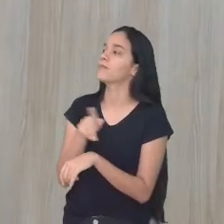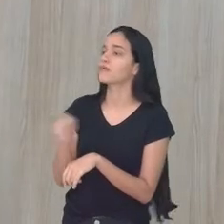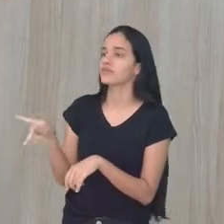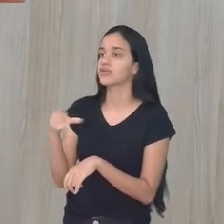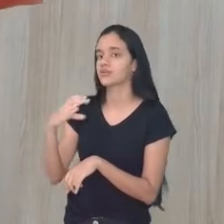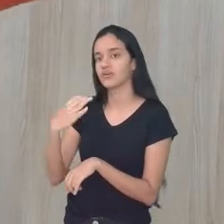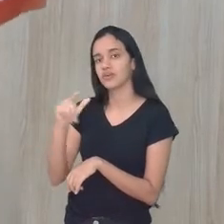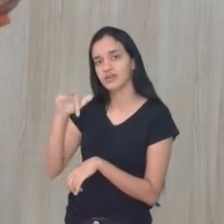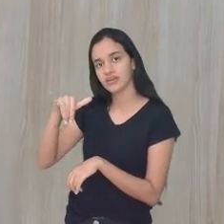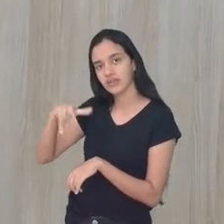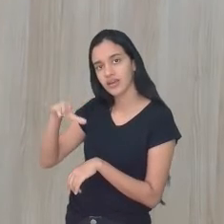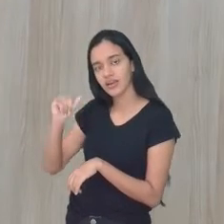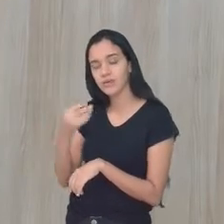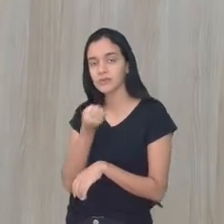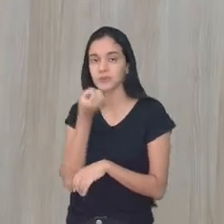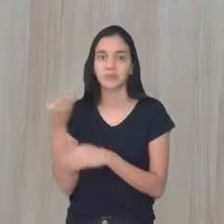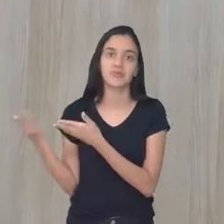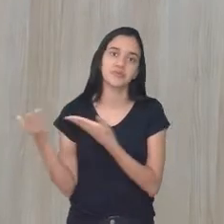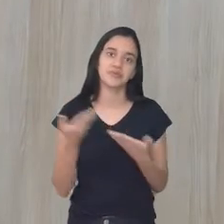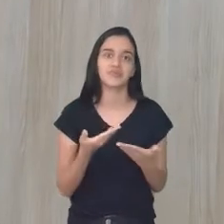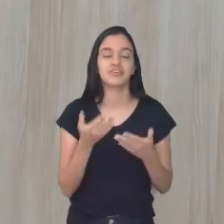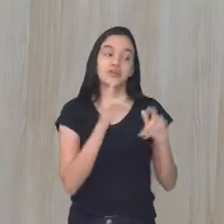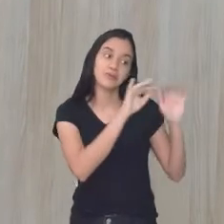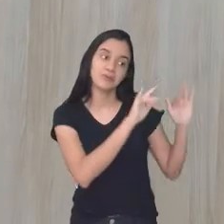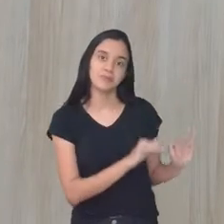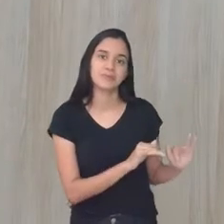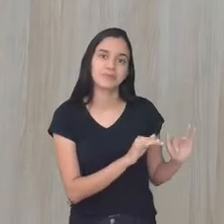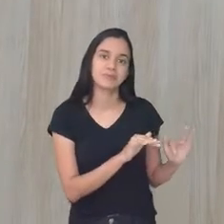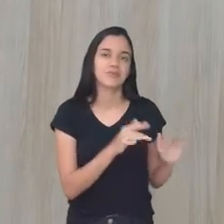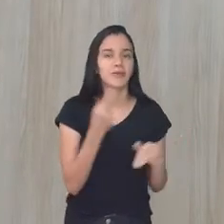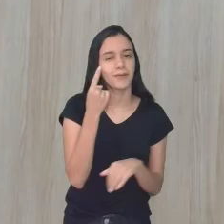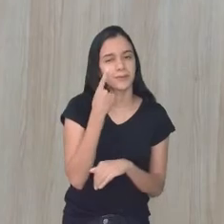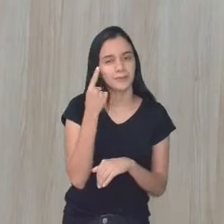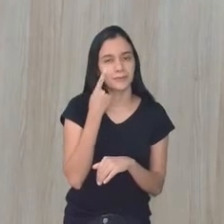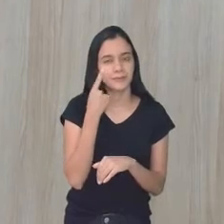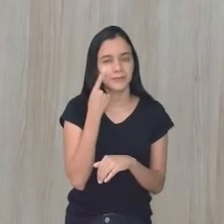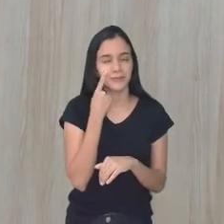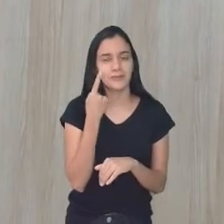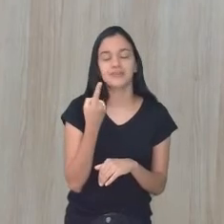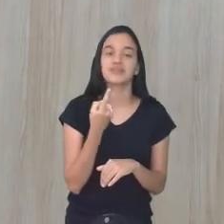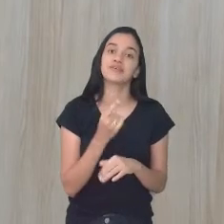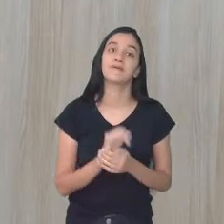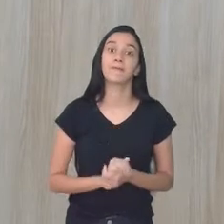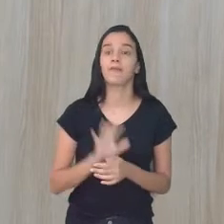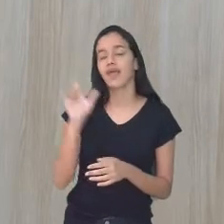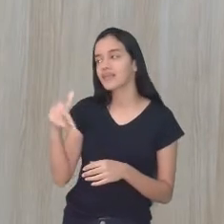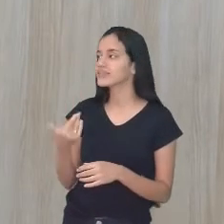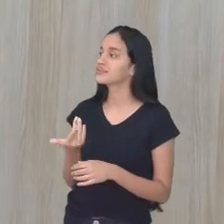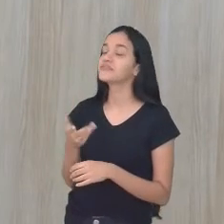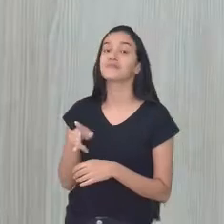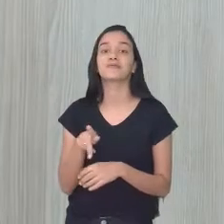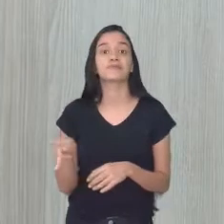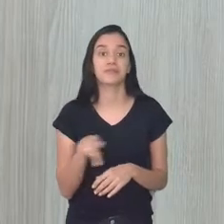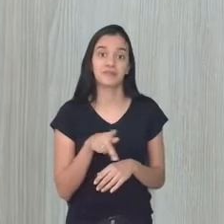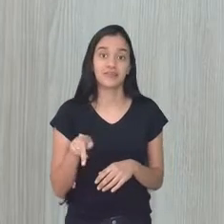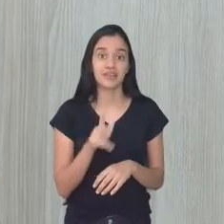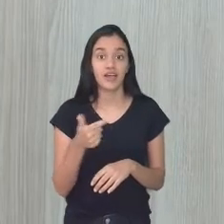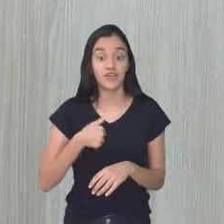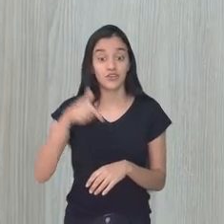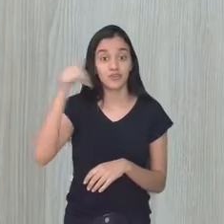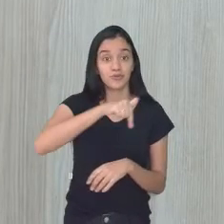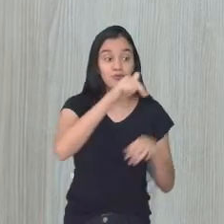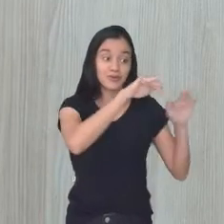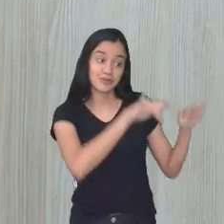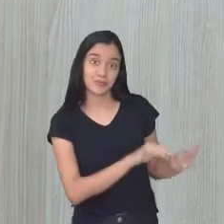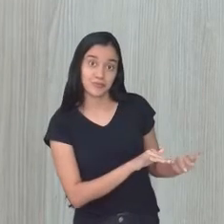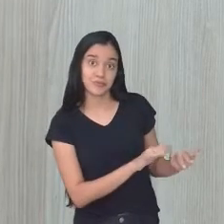que ela também vai dar as boas-vindas, porque ela está lá no chat, ligadinha aí com a fala de vocês. Não é isso, Cláudia? É isso, professora Isabel. Já estou aqui no